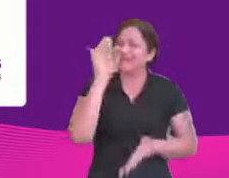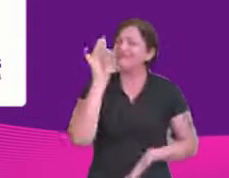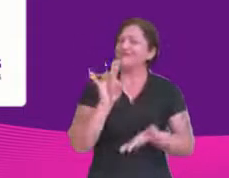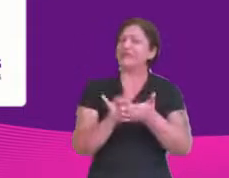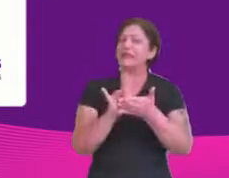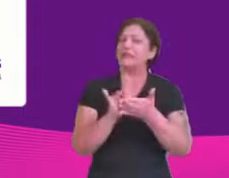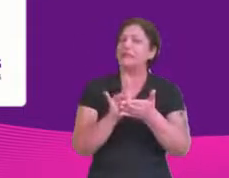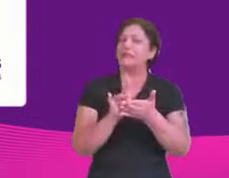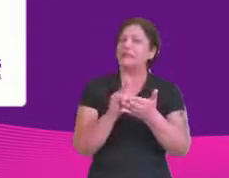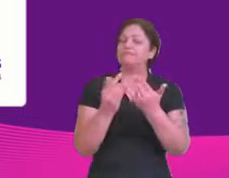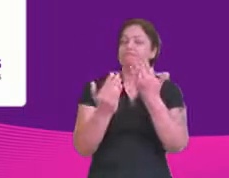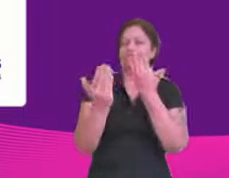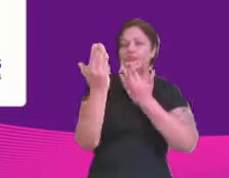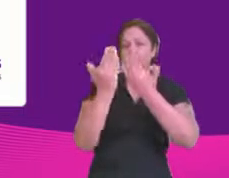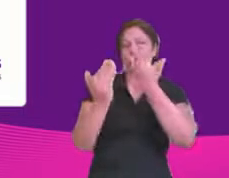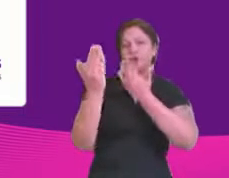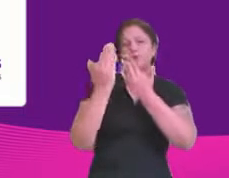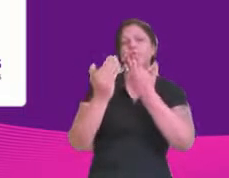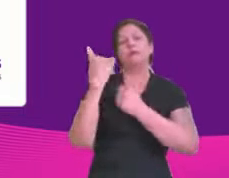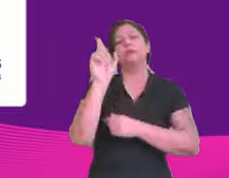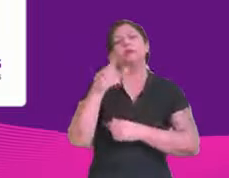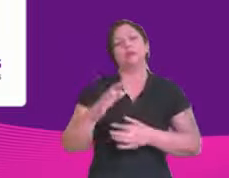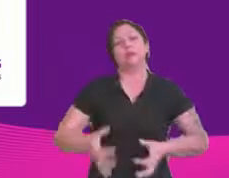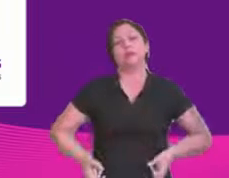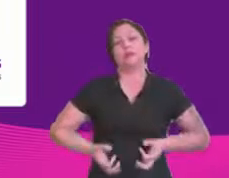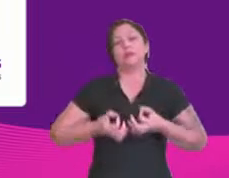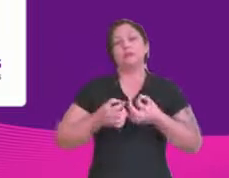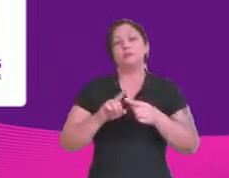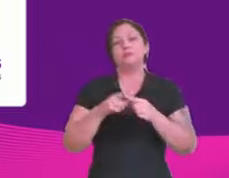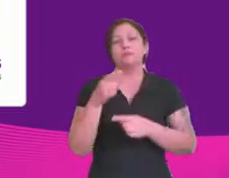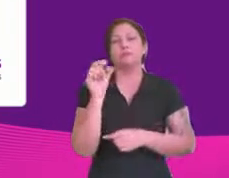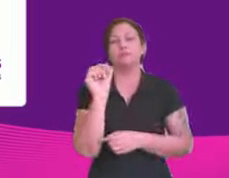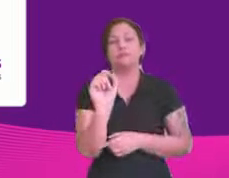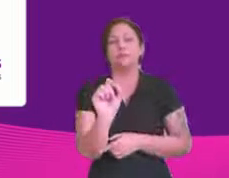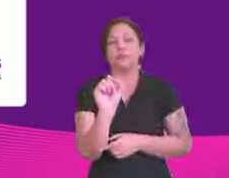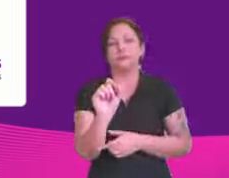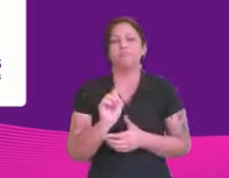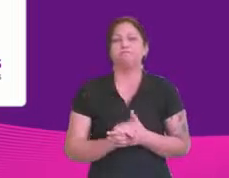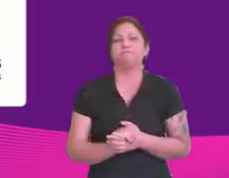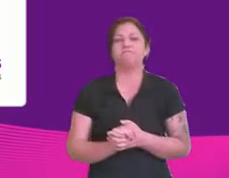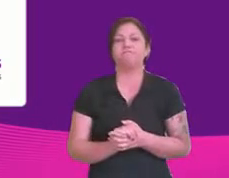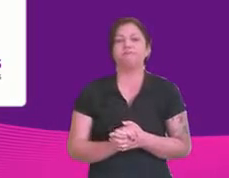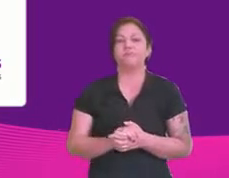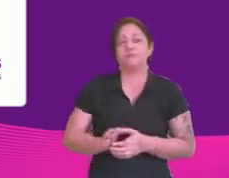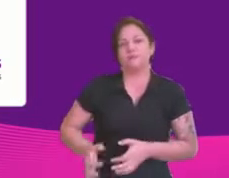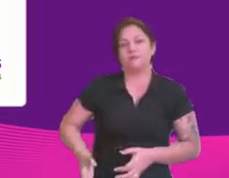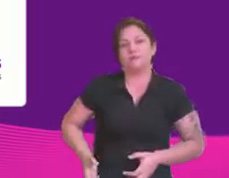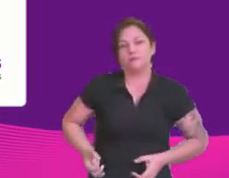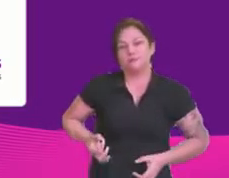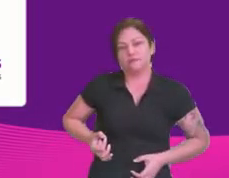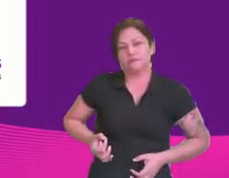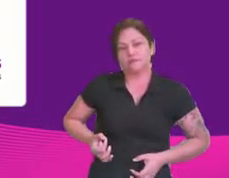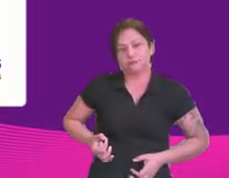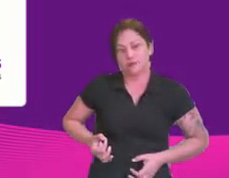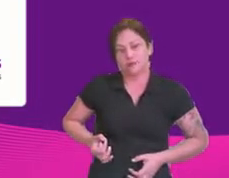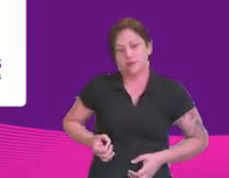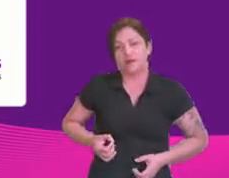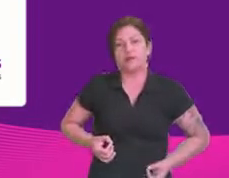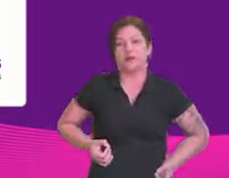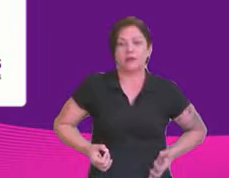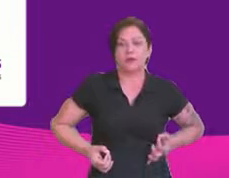Então, ela foi submetida a uma laparotomia, fez a anexectomia esquerda e uma mentectomia. O laudo patológico